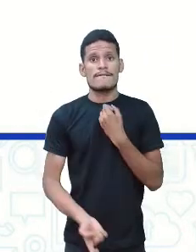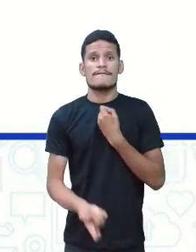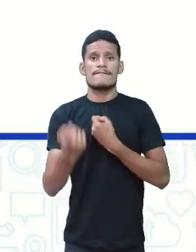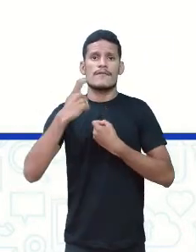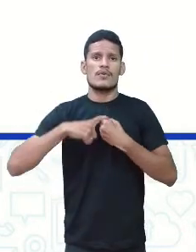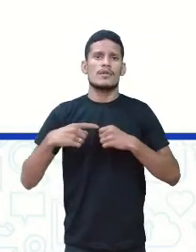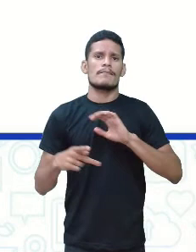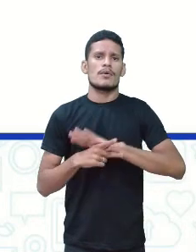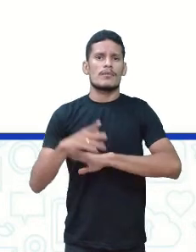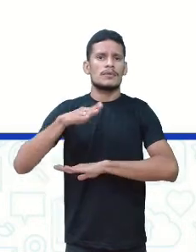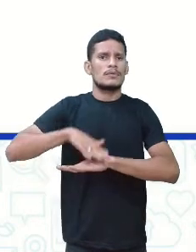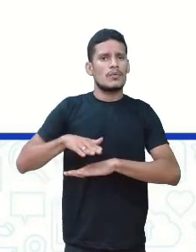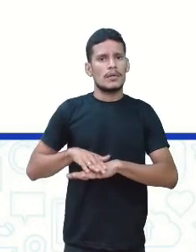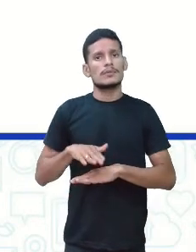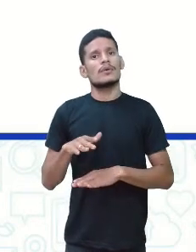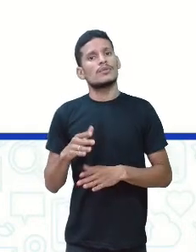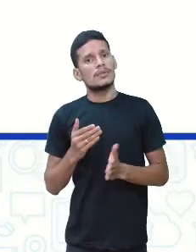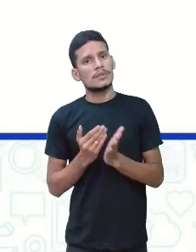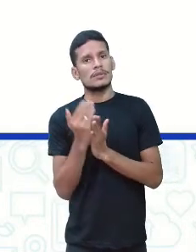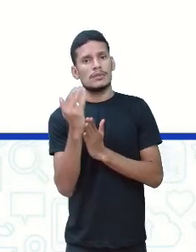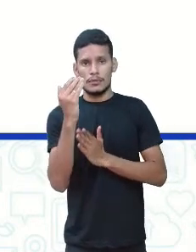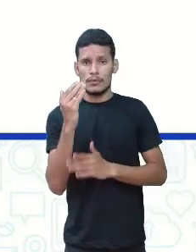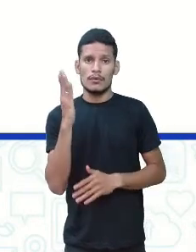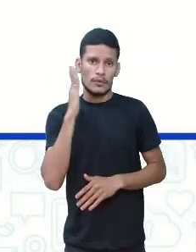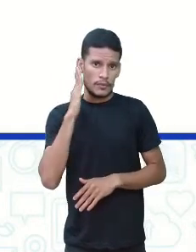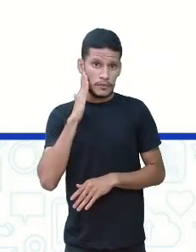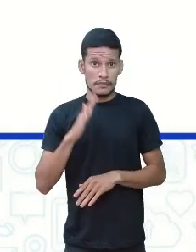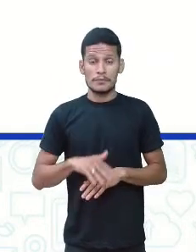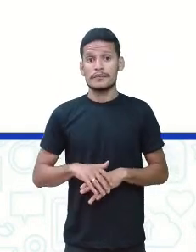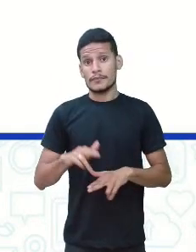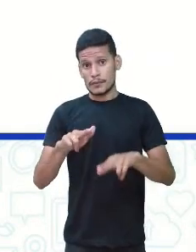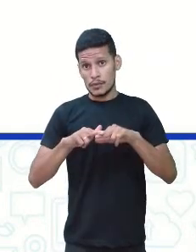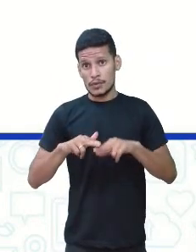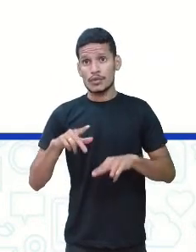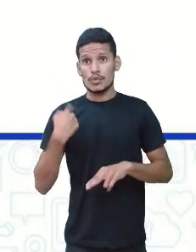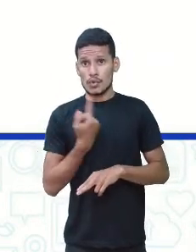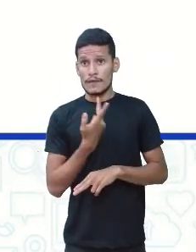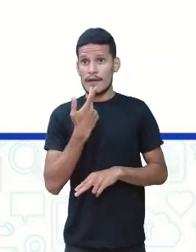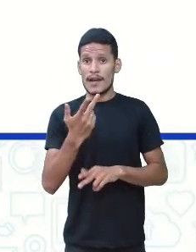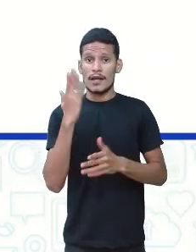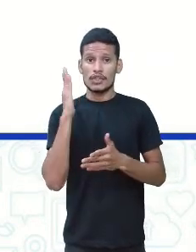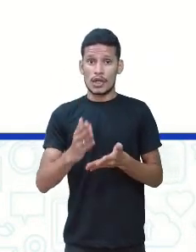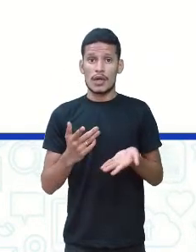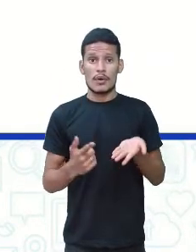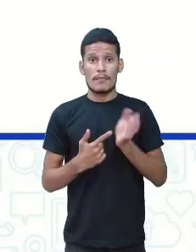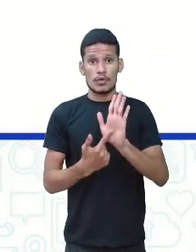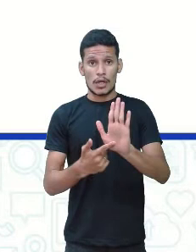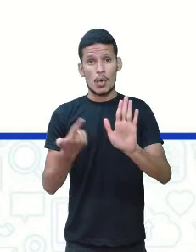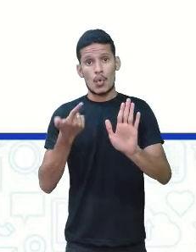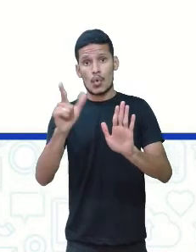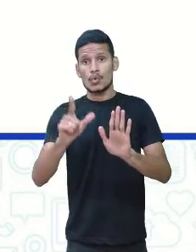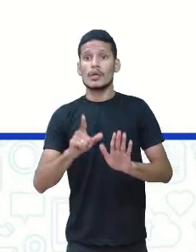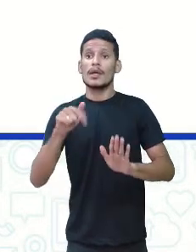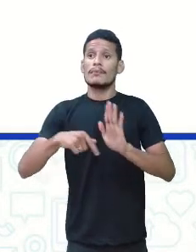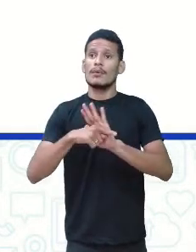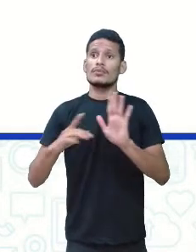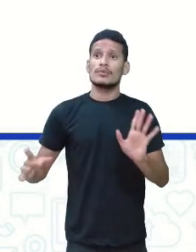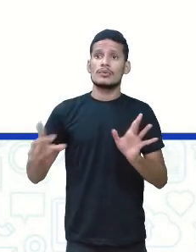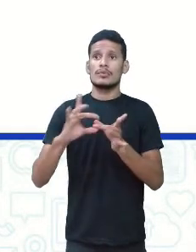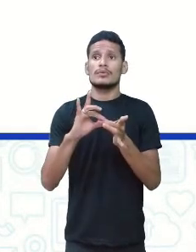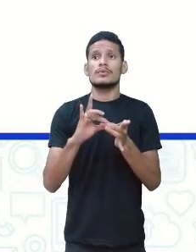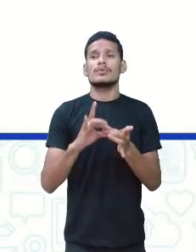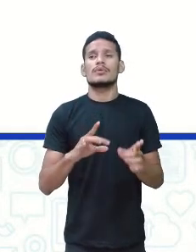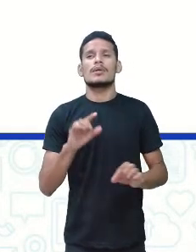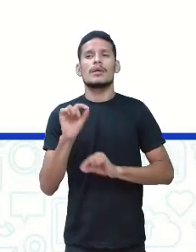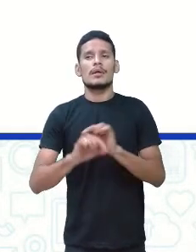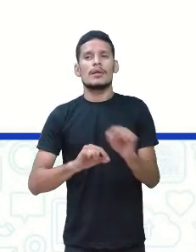da situação inicial, né? E aí, eu já vou direto para o próximo ponto, porque eles, como eu disse, eles estão interligados. Então,